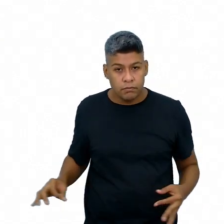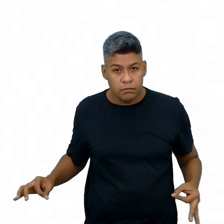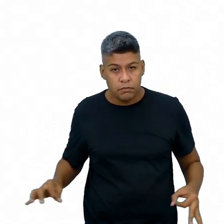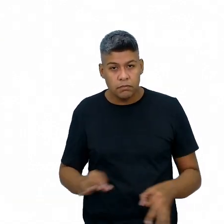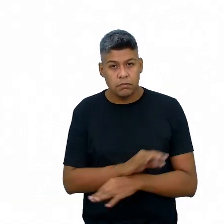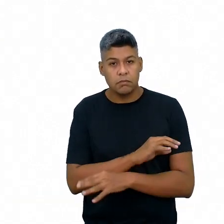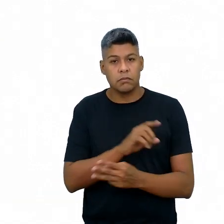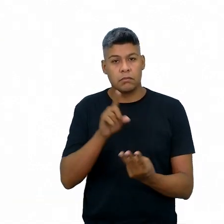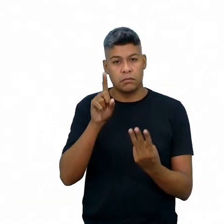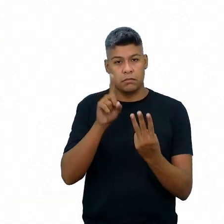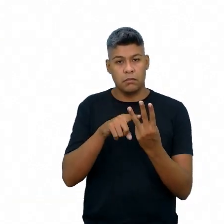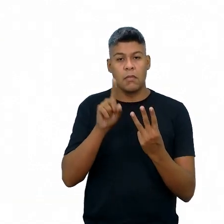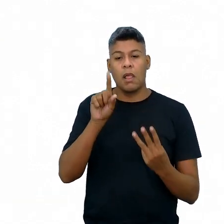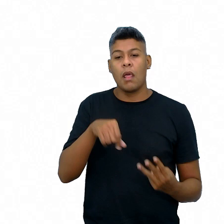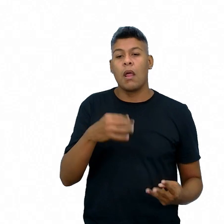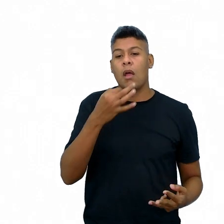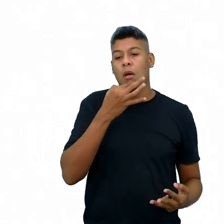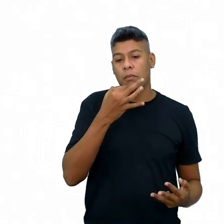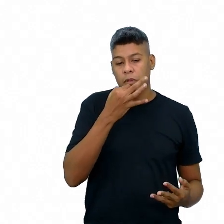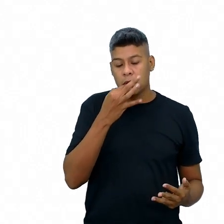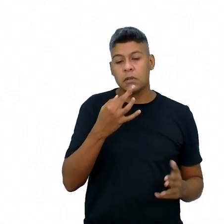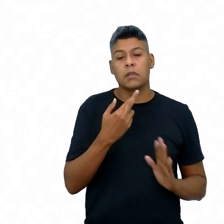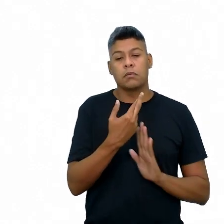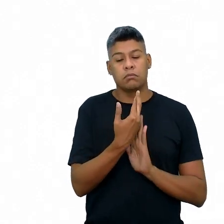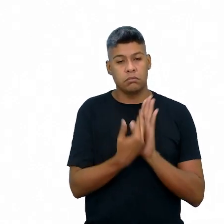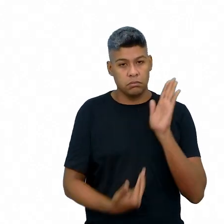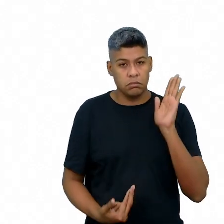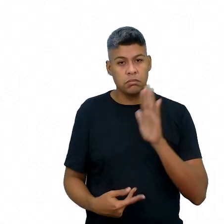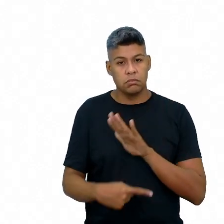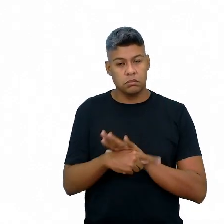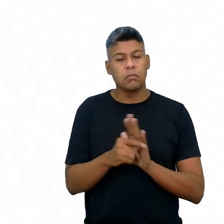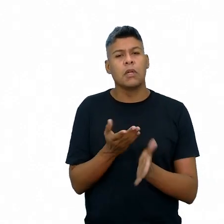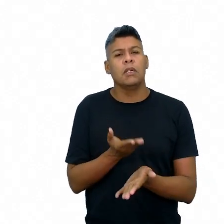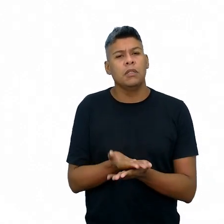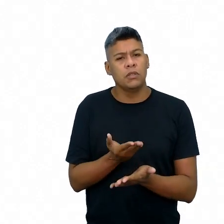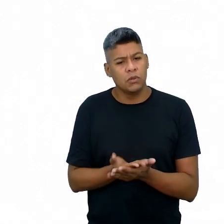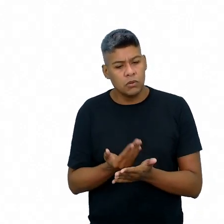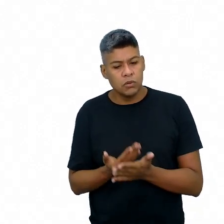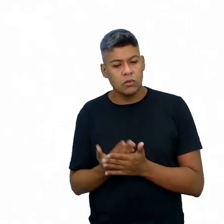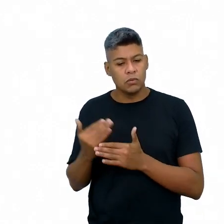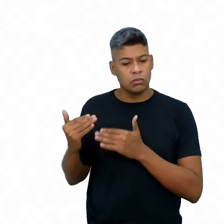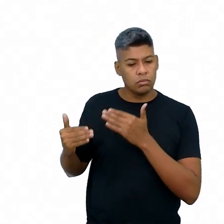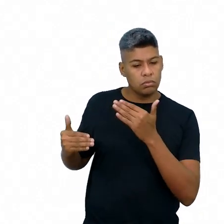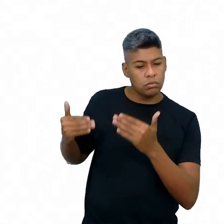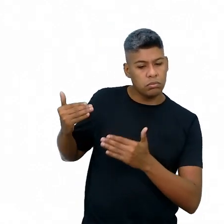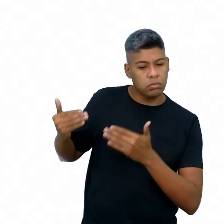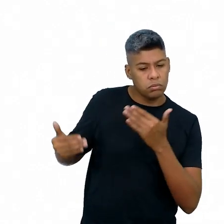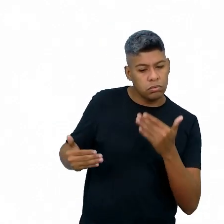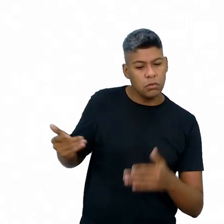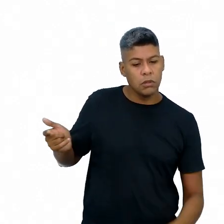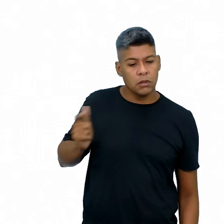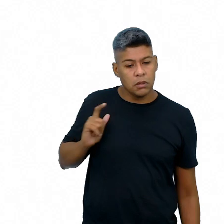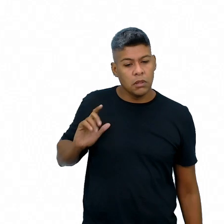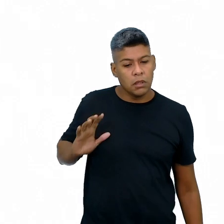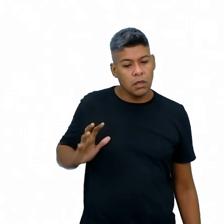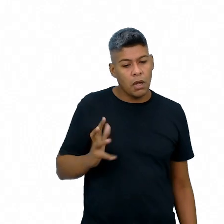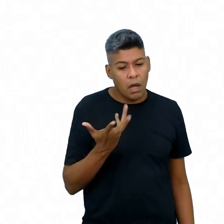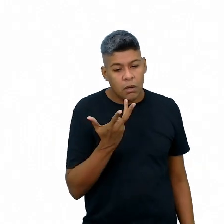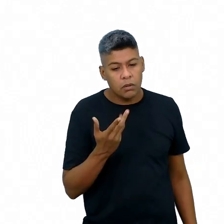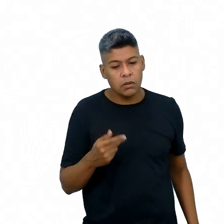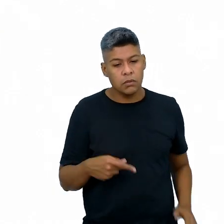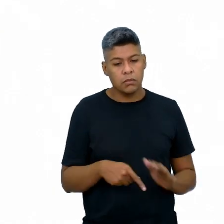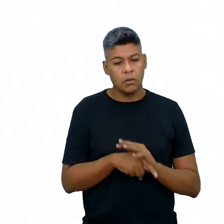terceiro momento, uma sugestão de roteiro para esse momento de estudo, de desdobramento das pautas que acontecem após